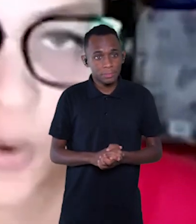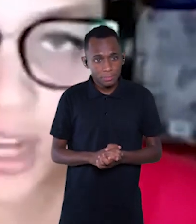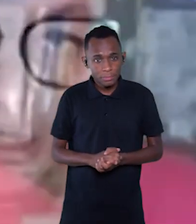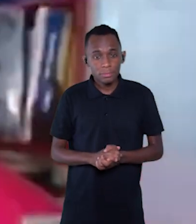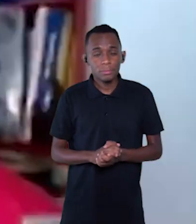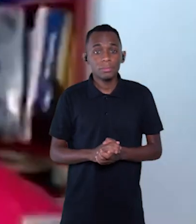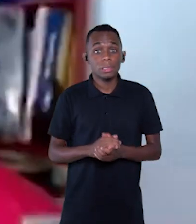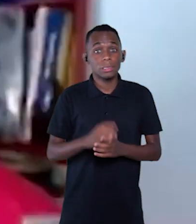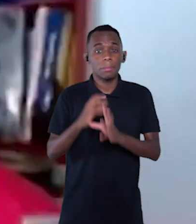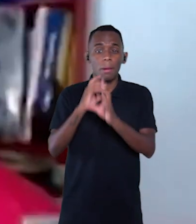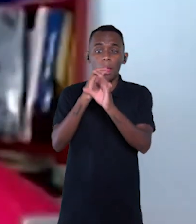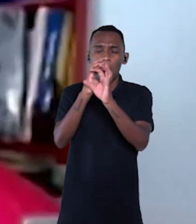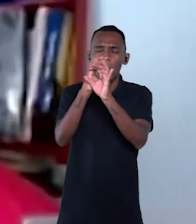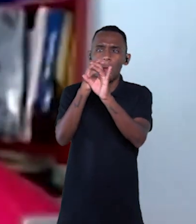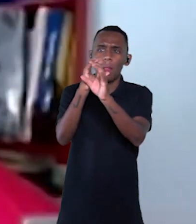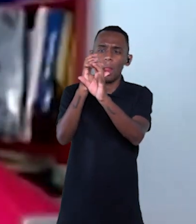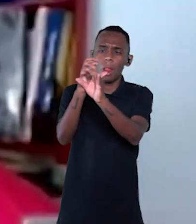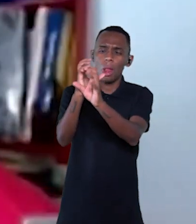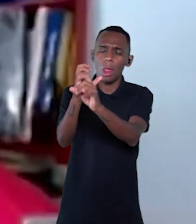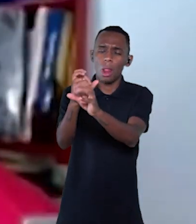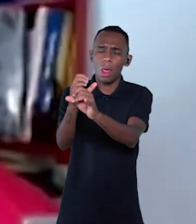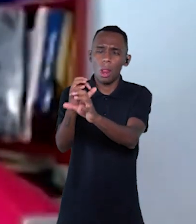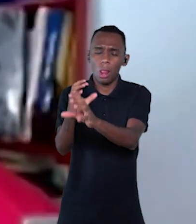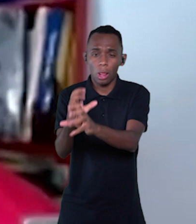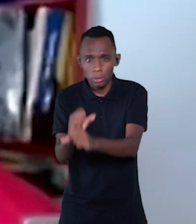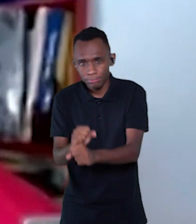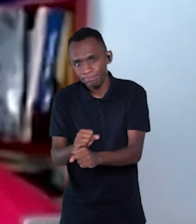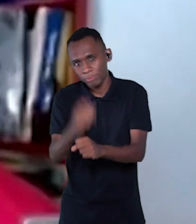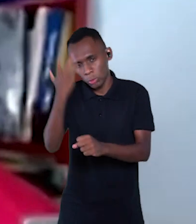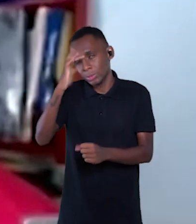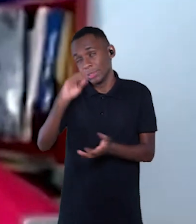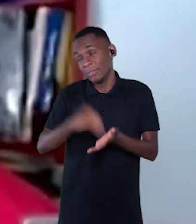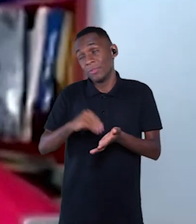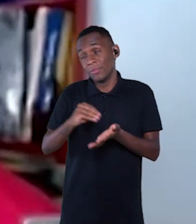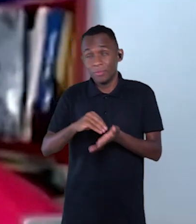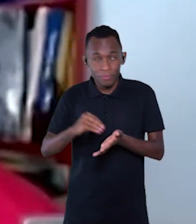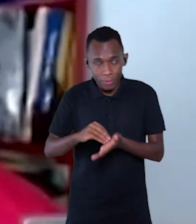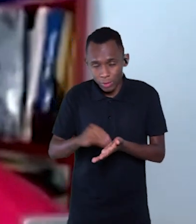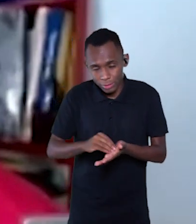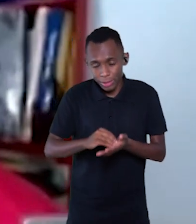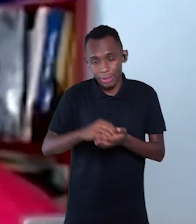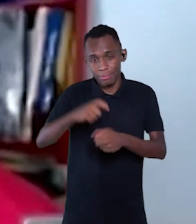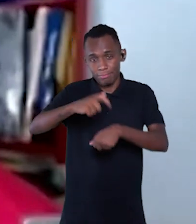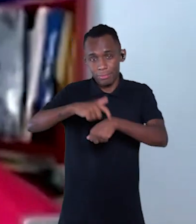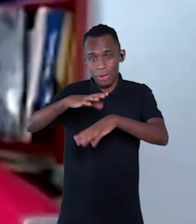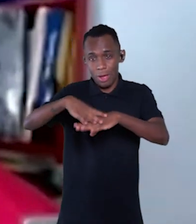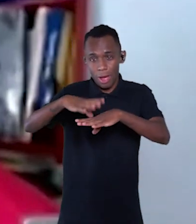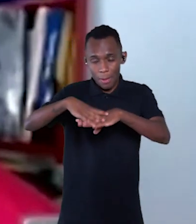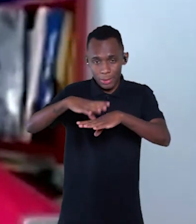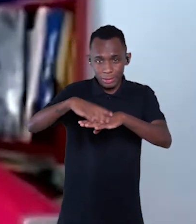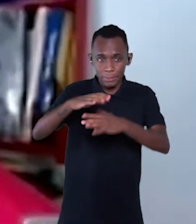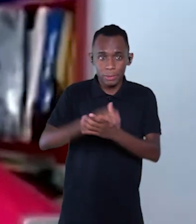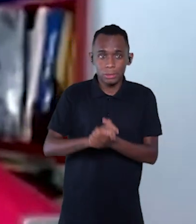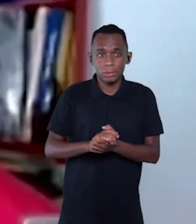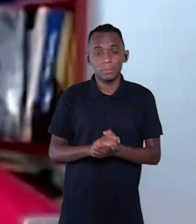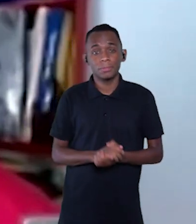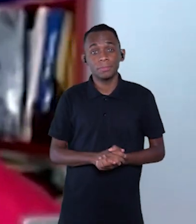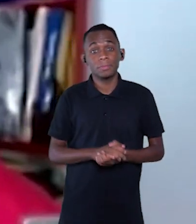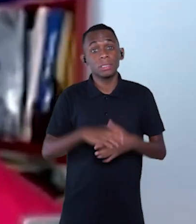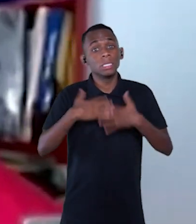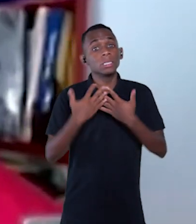vezes em um ano, conta 14 vezes isso, eu não sei, porque eu faltei na aula de matemática, eu não sei fazer essa conta, deve ser umas 84,